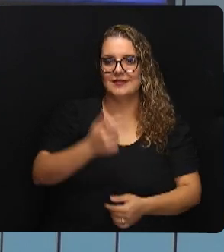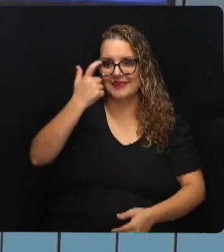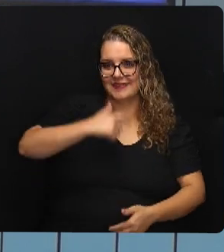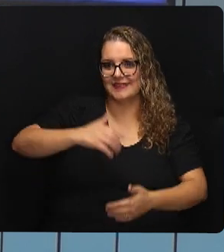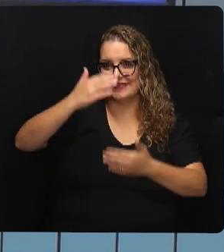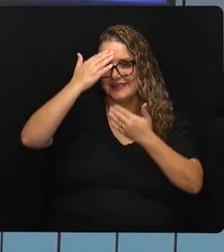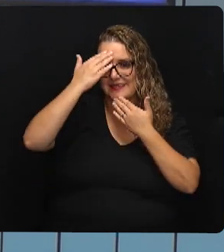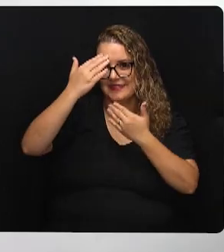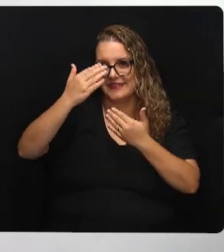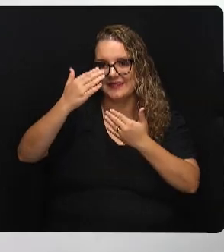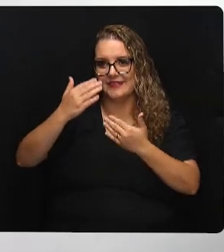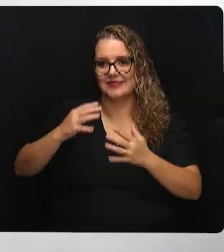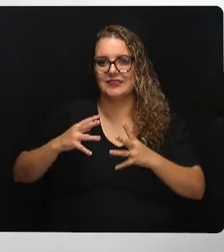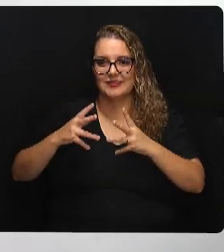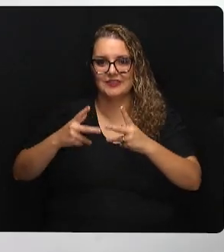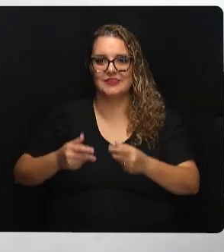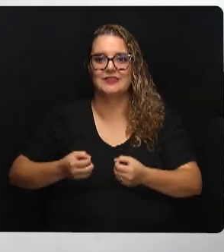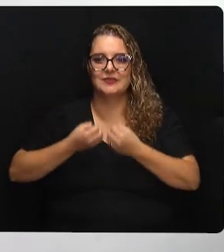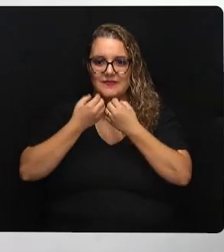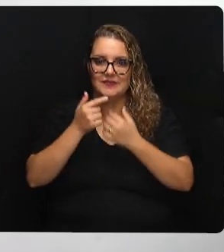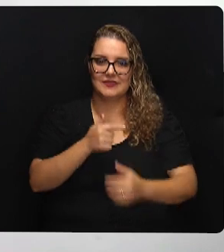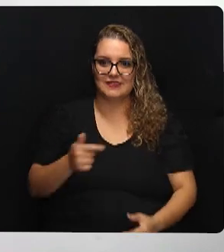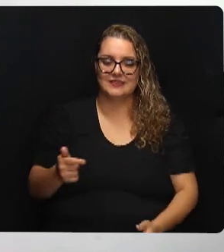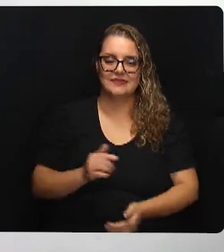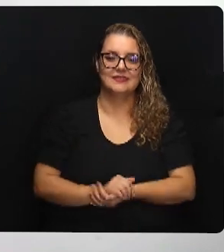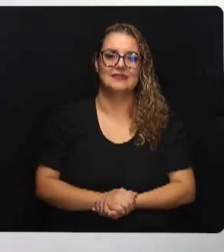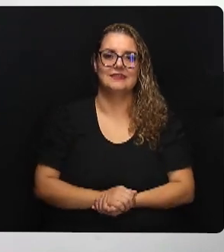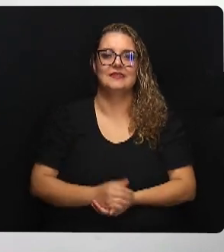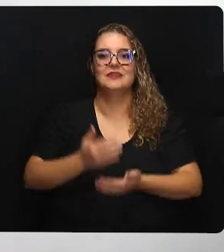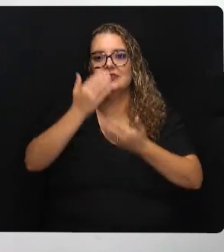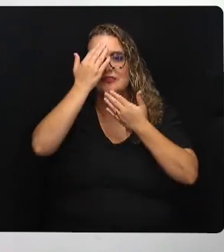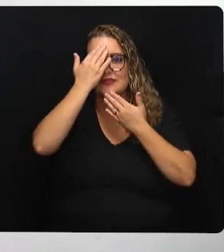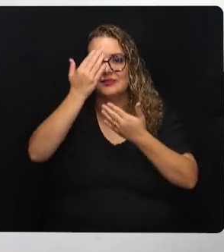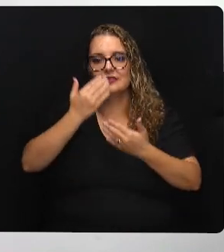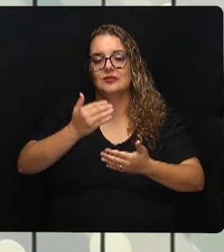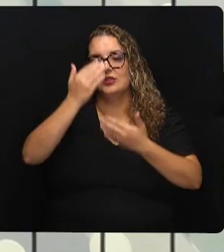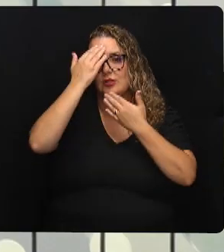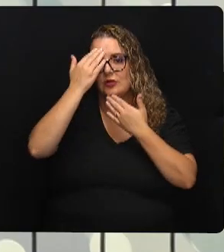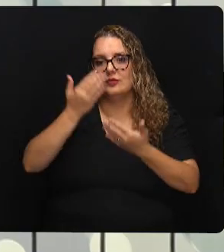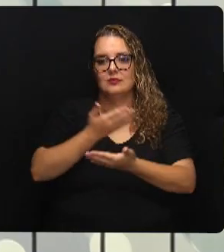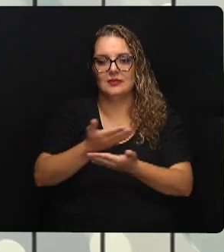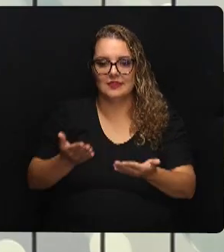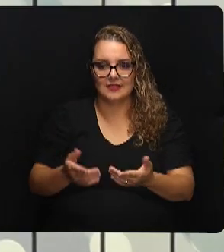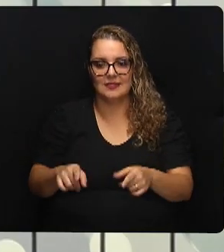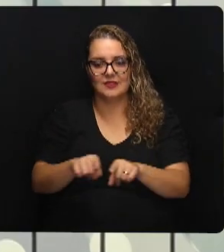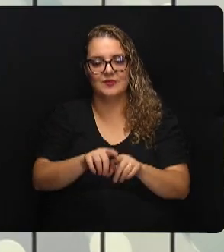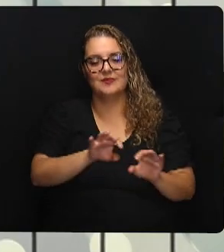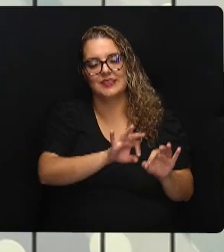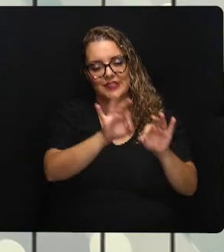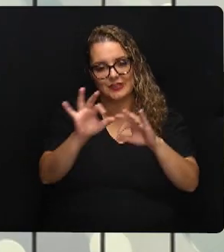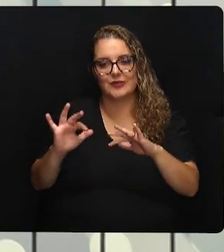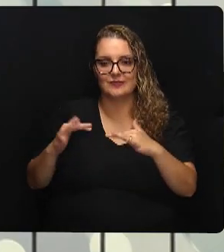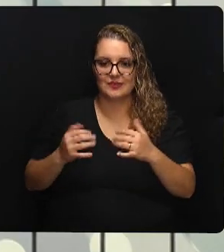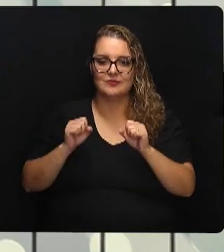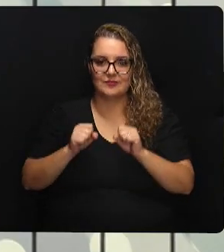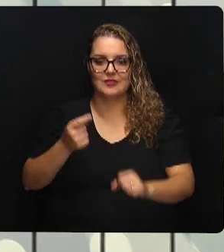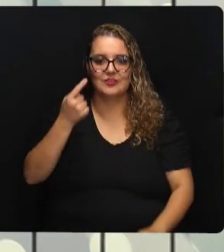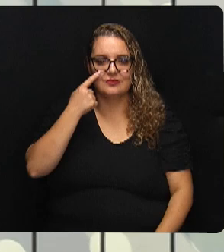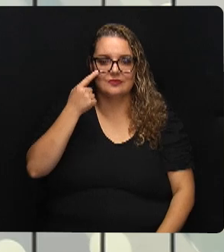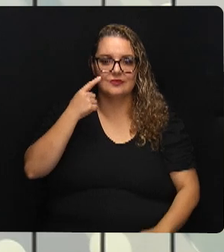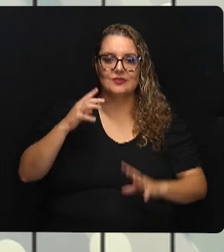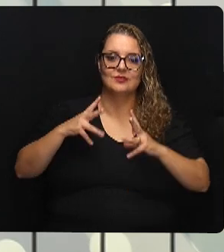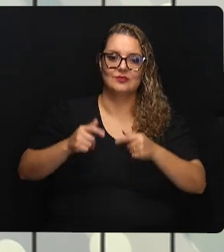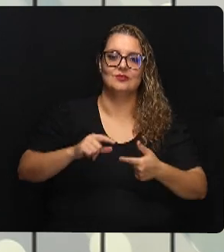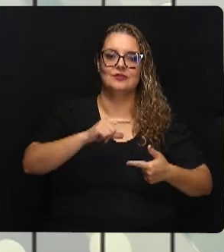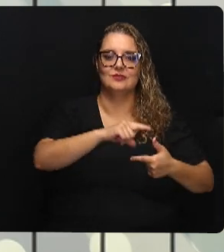equipe. Eu que agradeço, tenham uma boa semana. Obrigada. Obrigada também pela sua companhia. Você